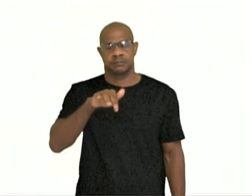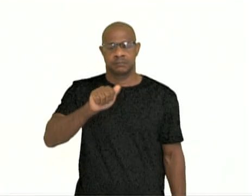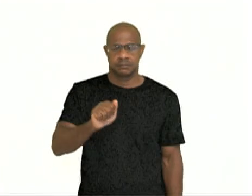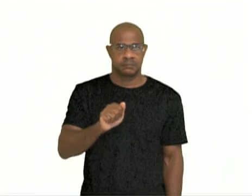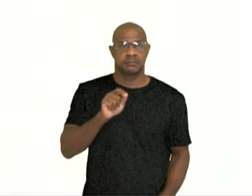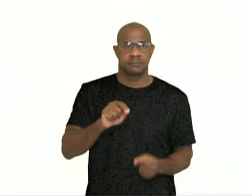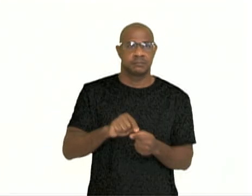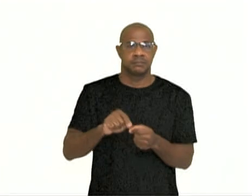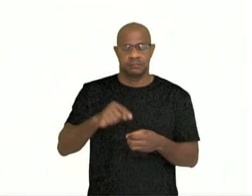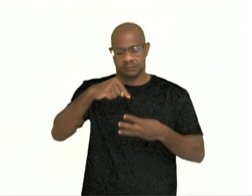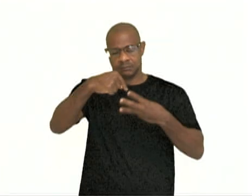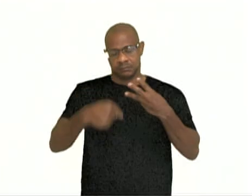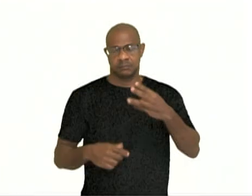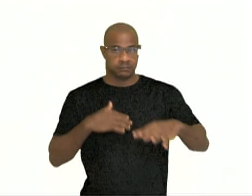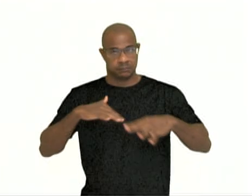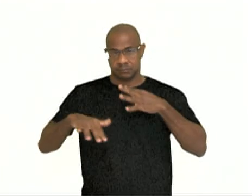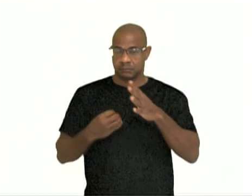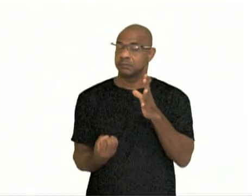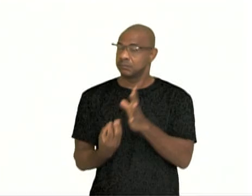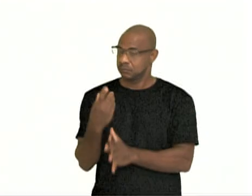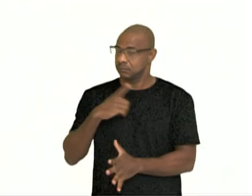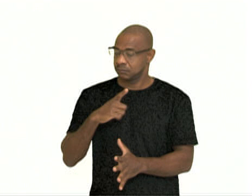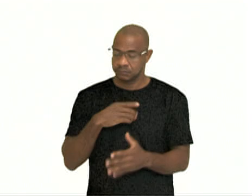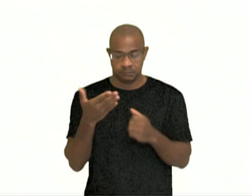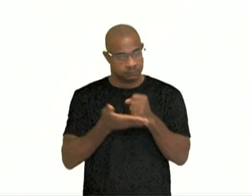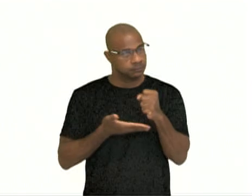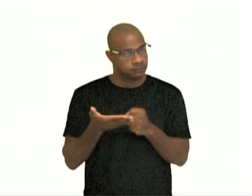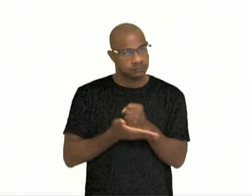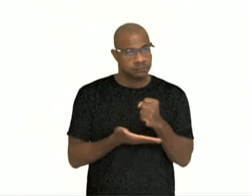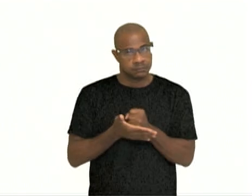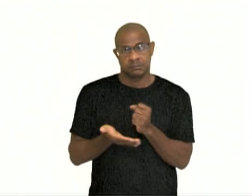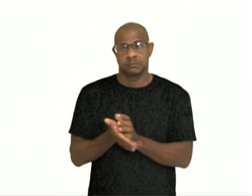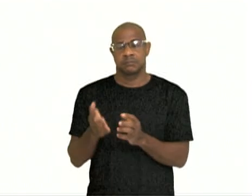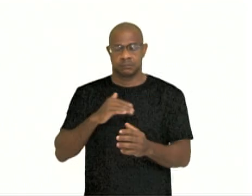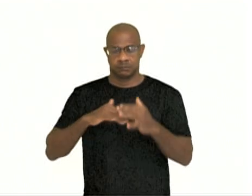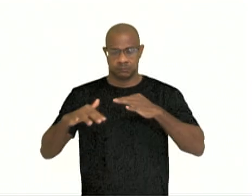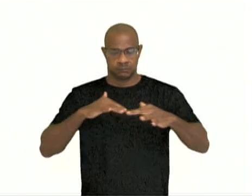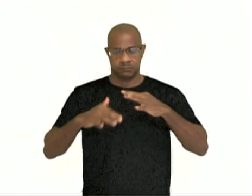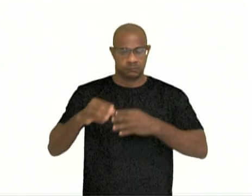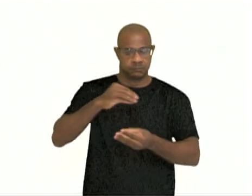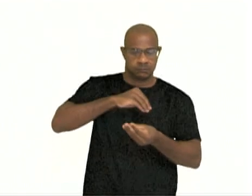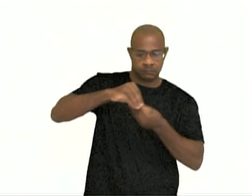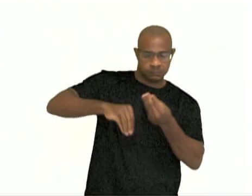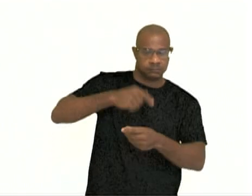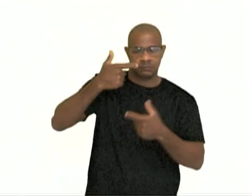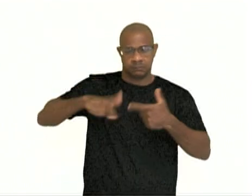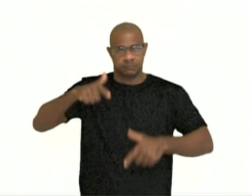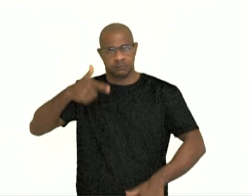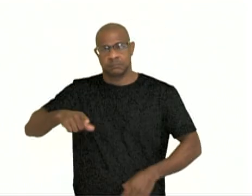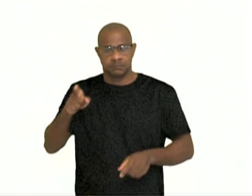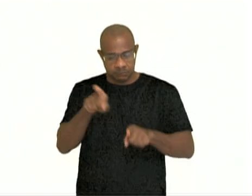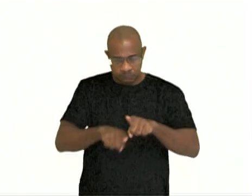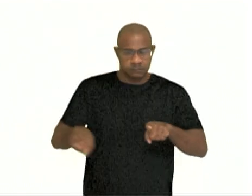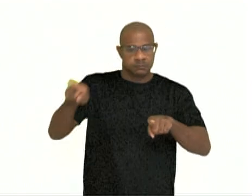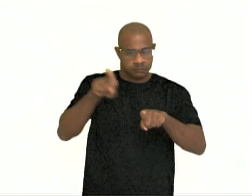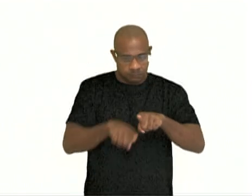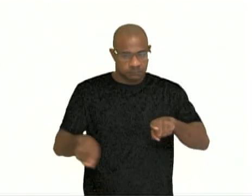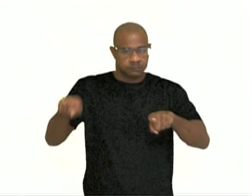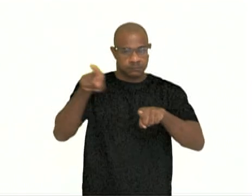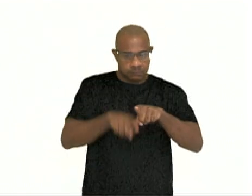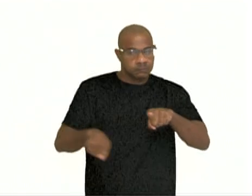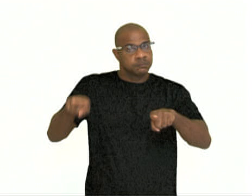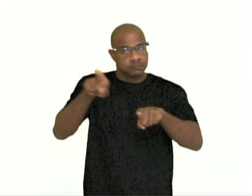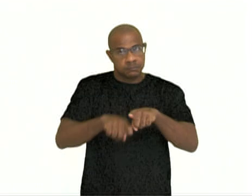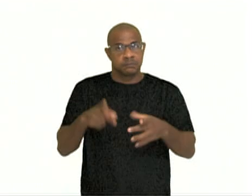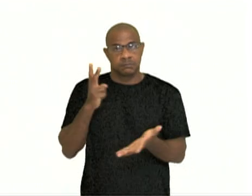por três movimentos básicos que se intercalam e vão se repetindo, tá? A repetição nunca